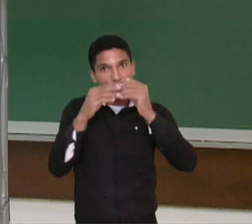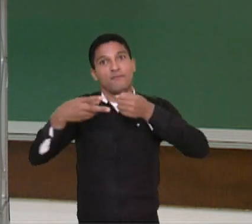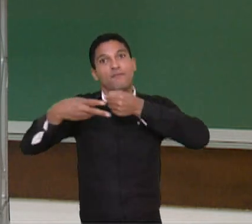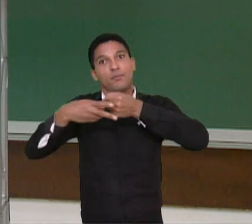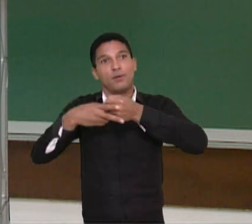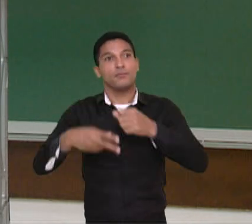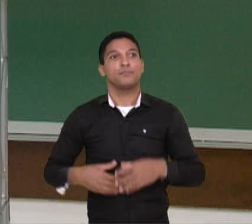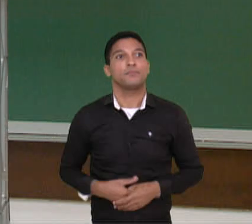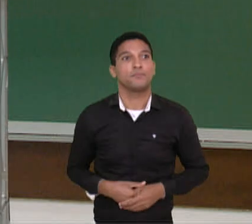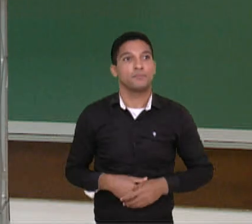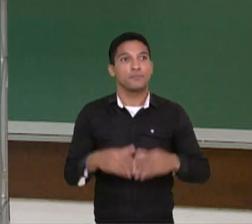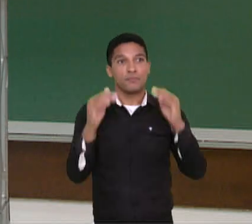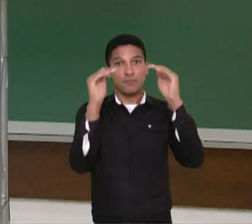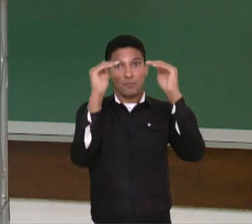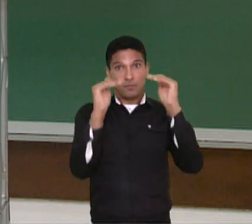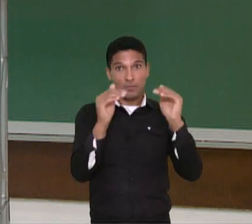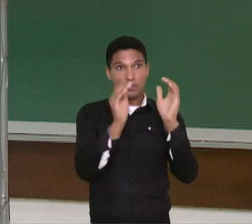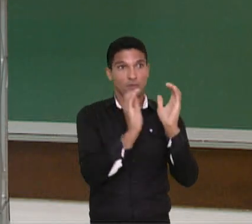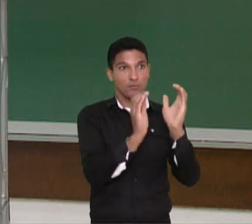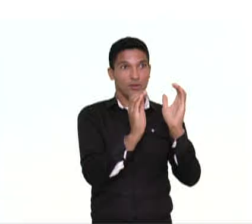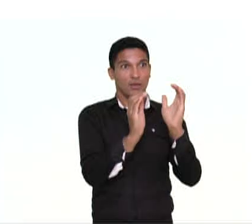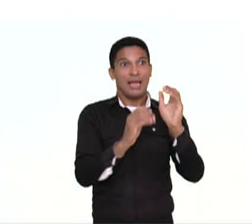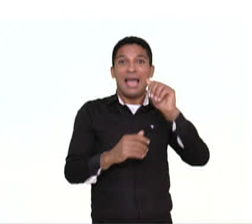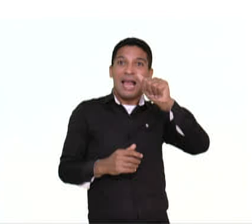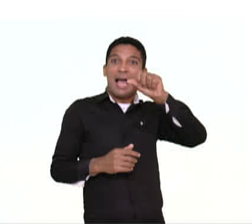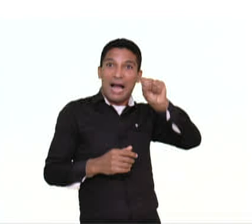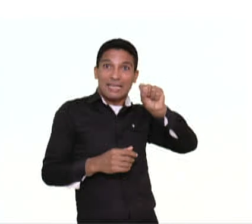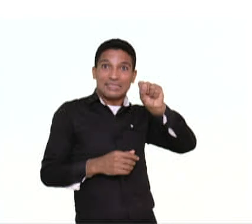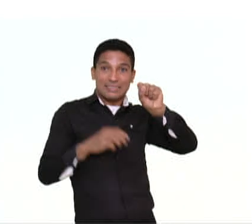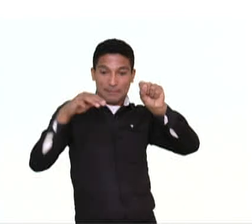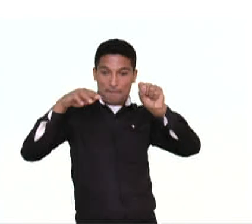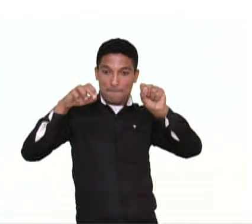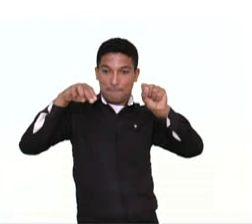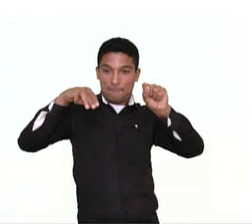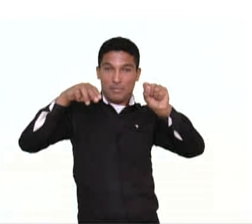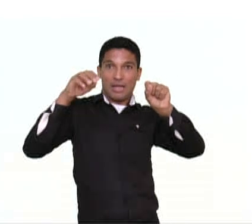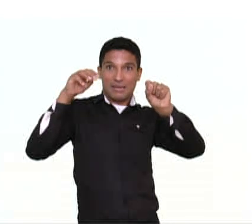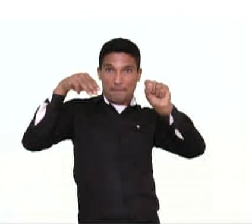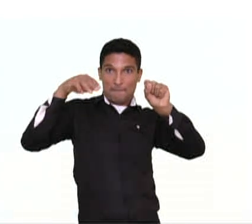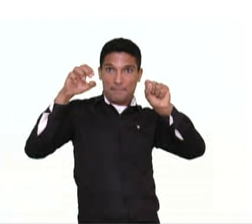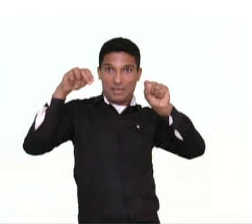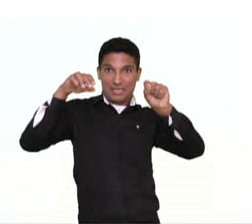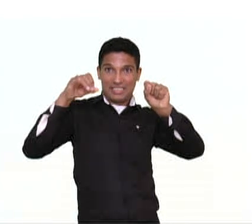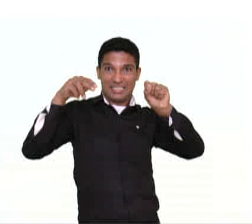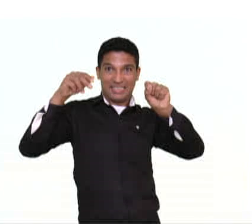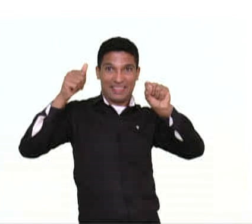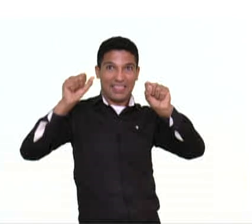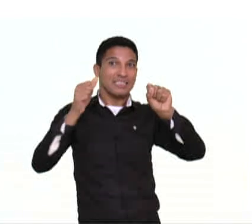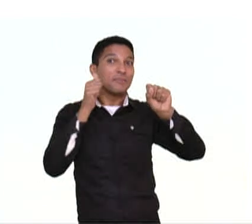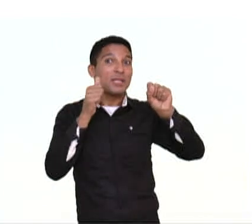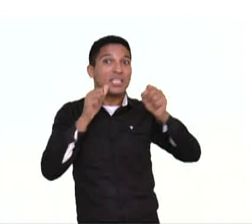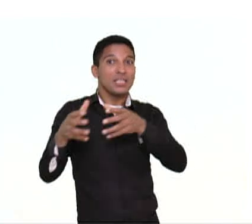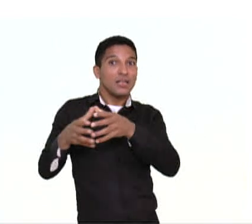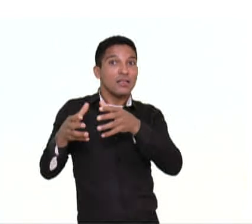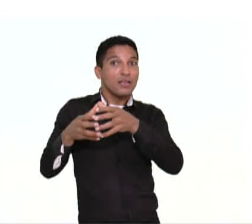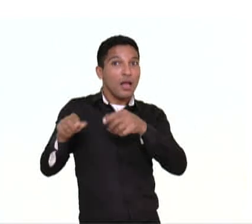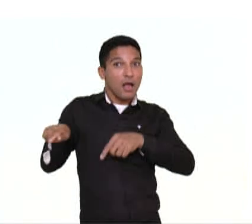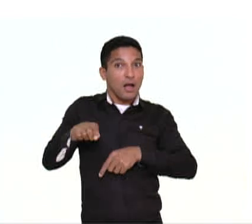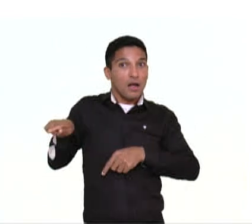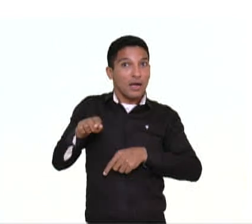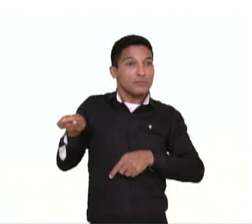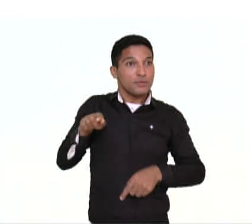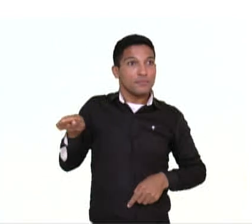plural, meninas, substantivo feminino plural. A próxima também era uma que vocês deveriam ter marcado como